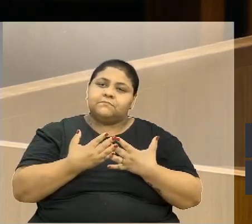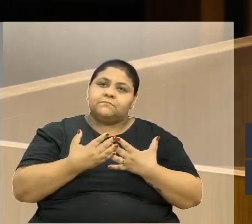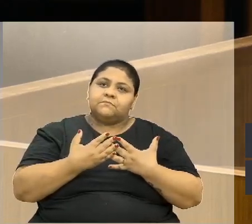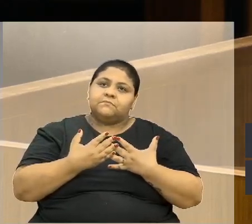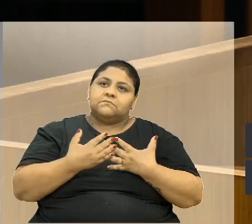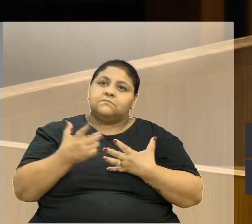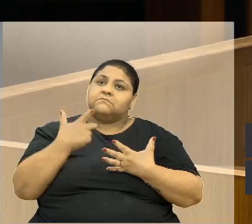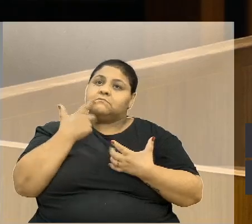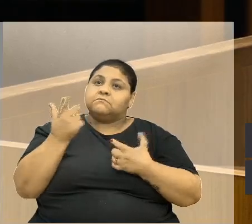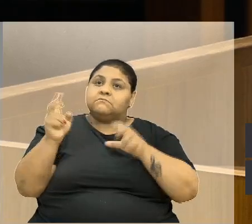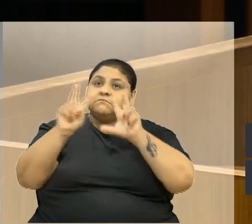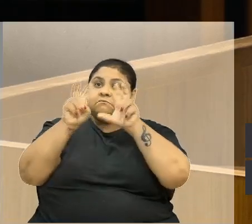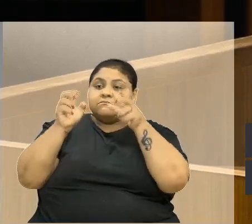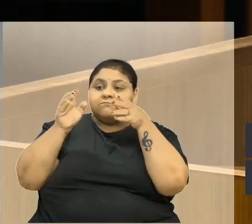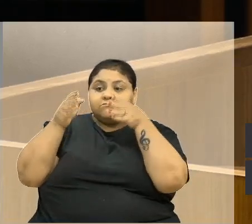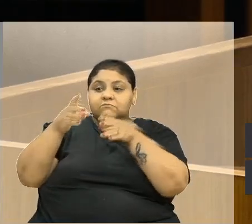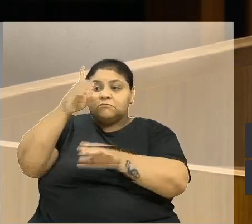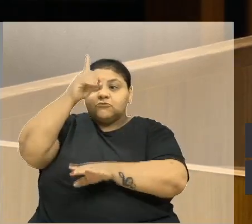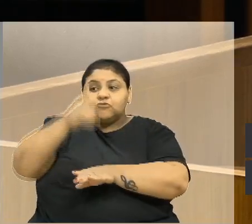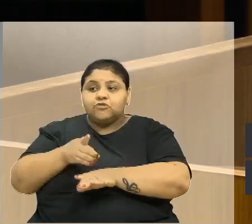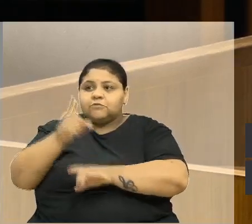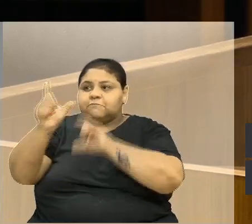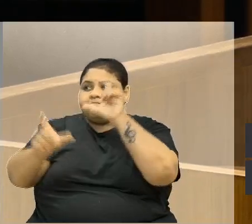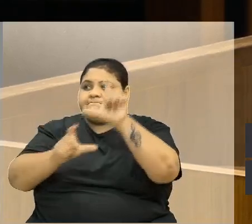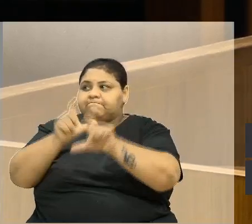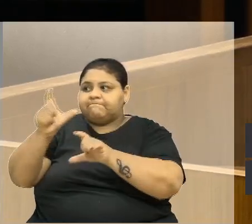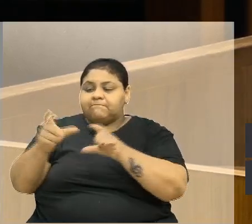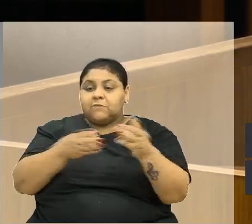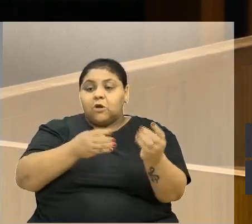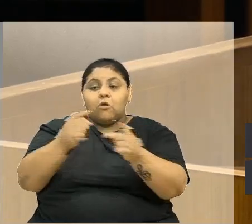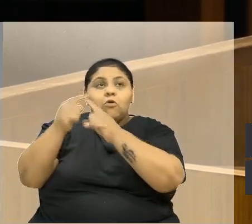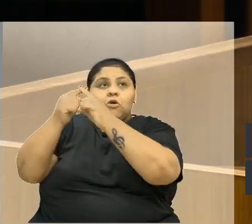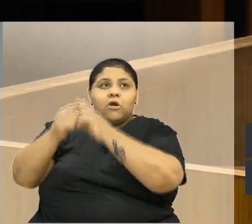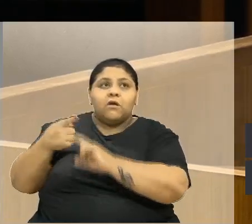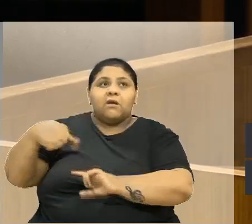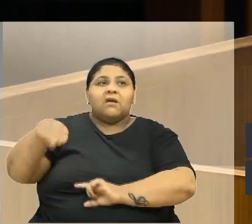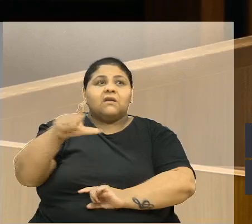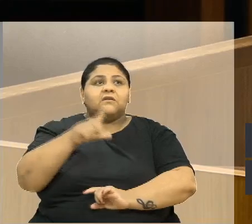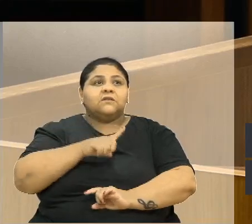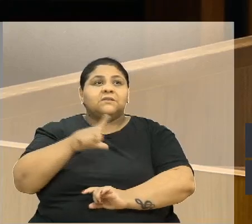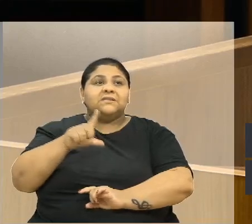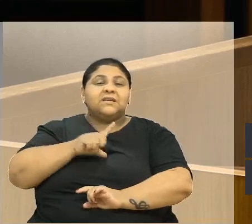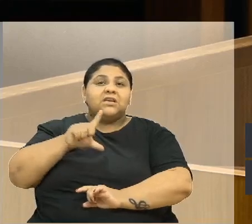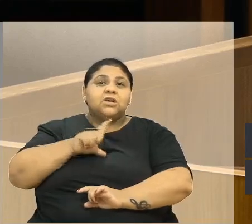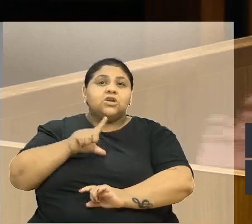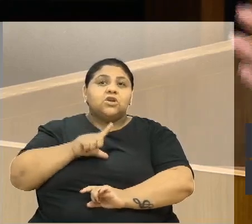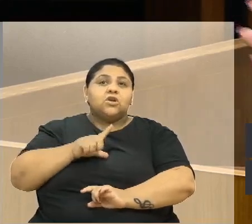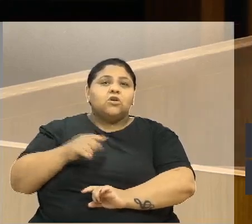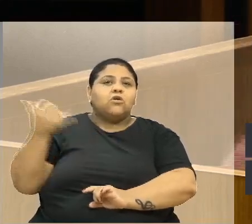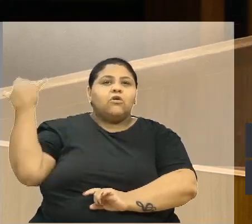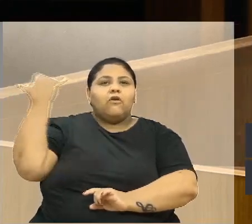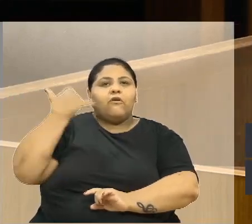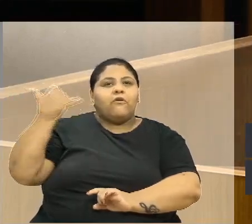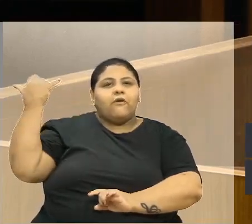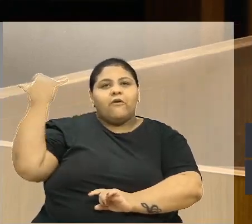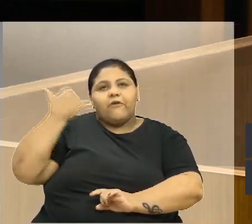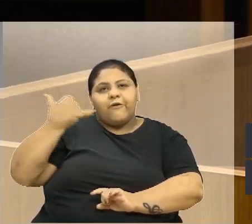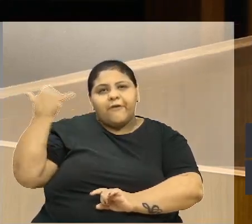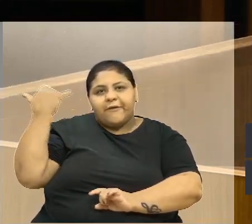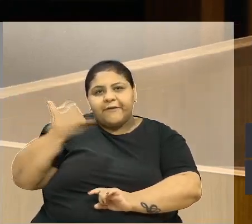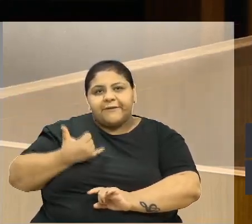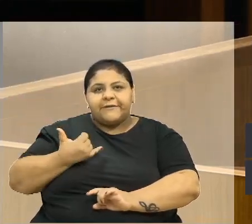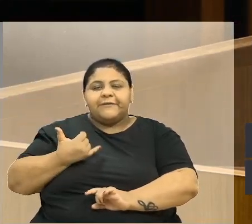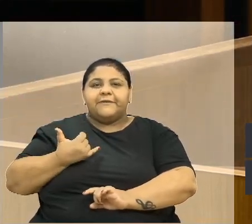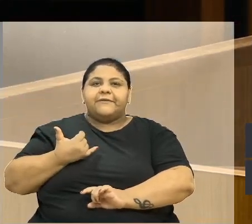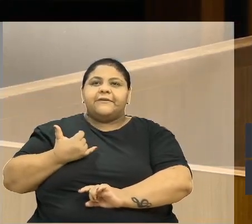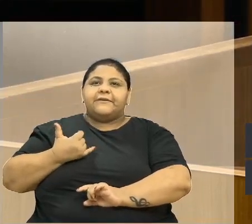questões específicas sobre os direitos humanos. Muitas vezes a gente tem ouvido, né, que lá vem os direitos humanos